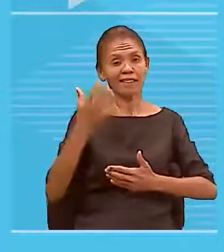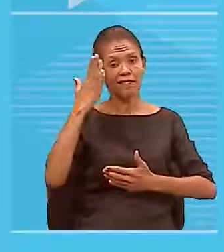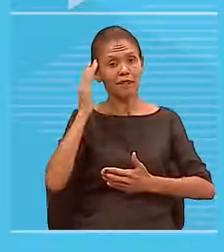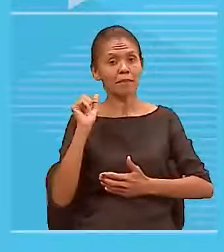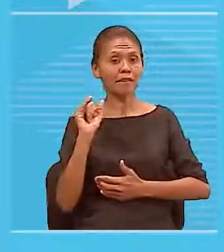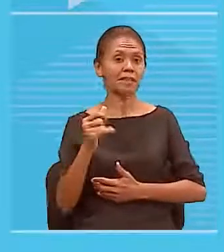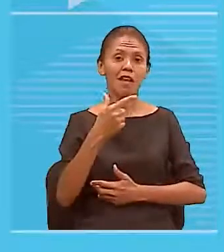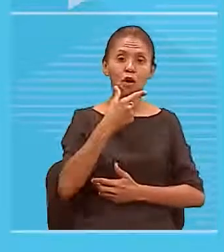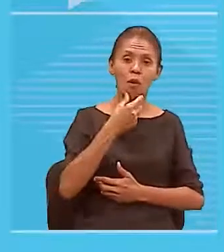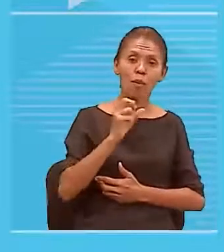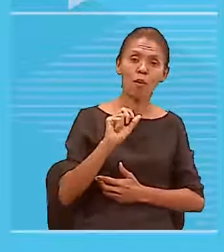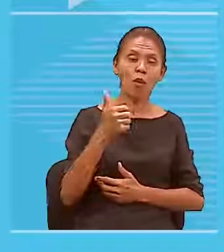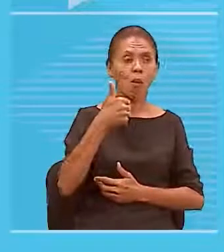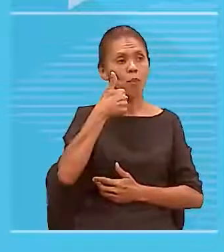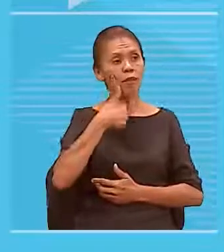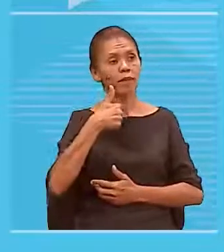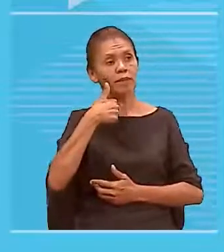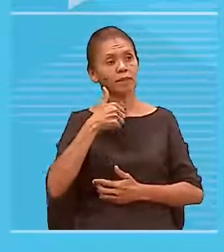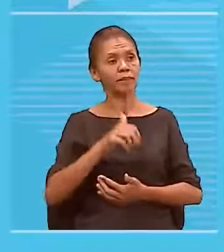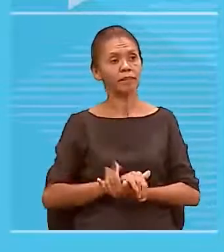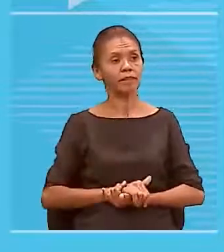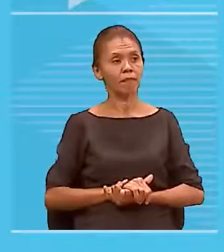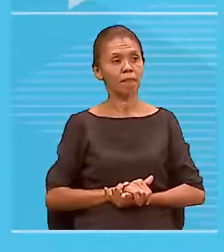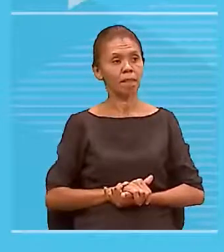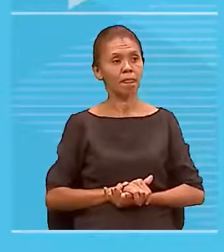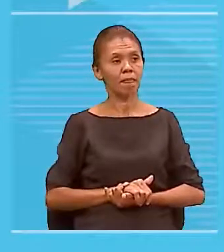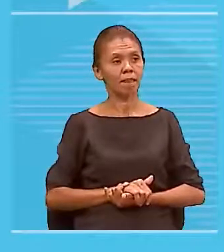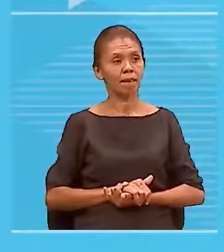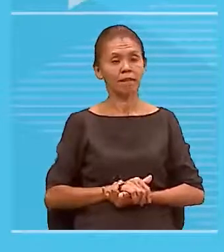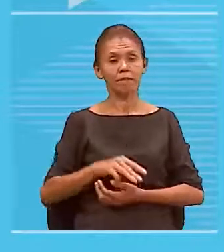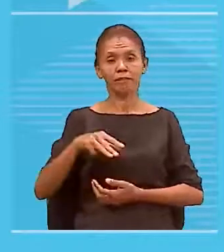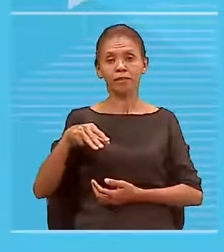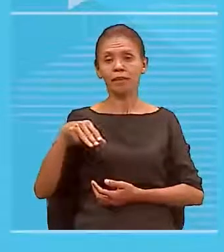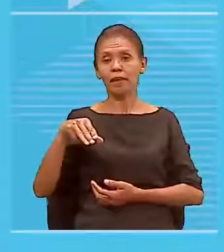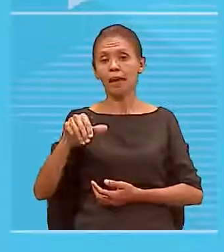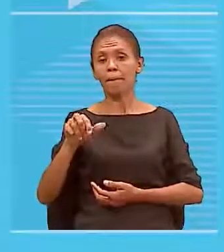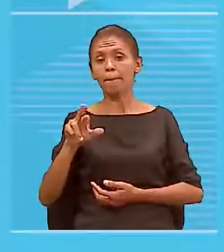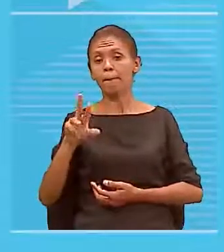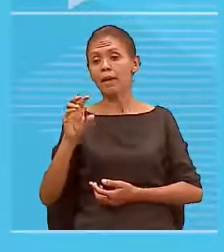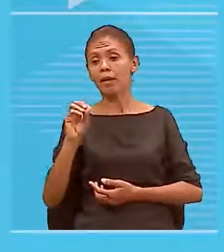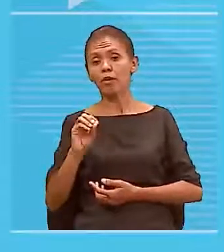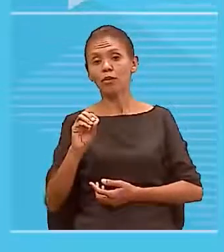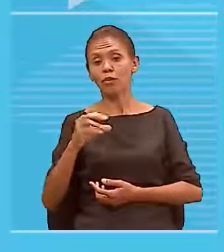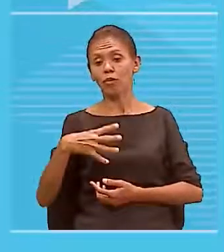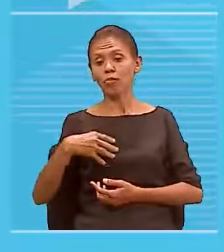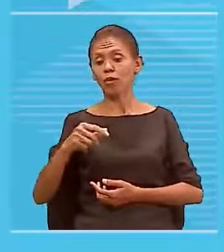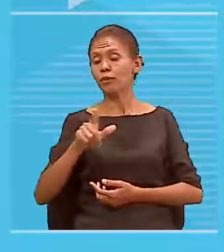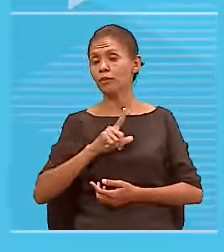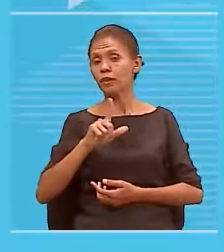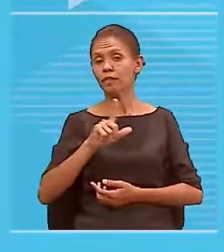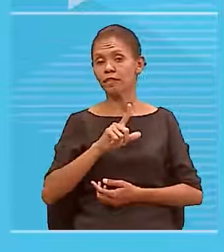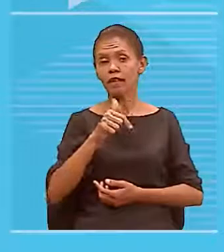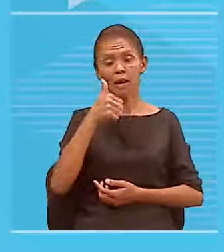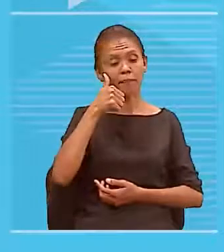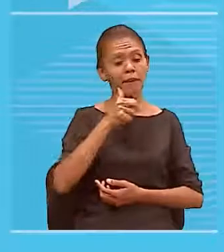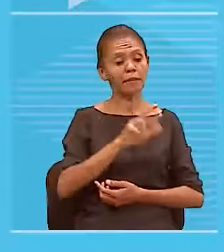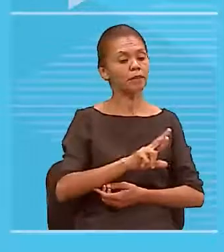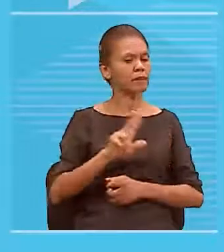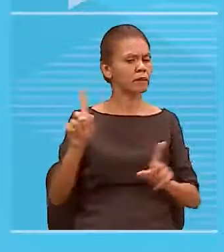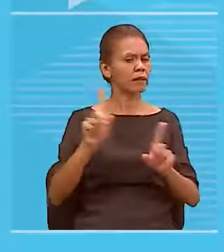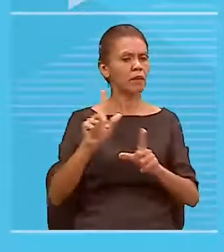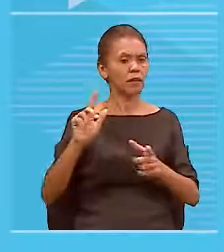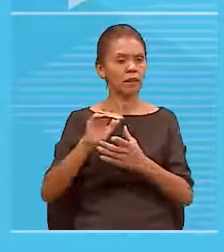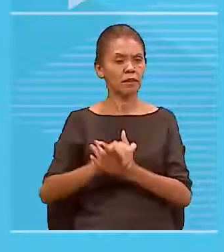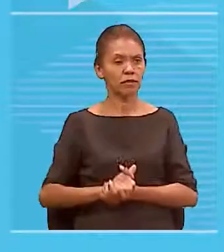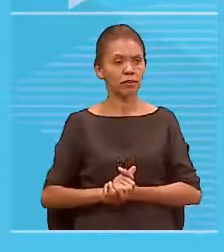vou sair não desde o telefone Pai perguntou Mauro teve um filho a mocinha respondeu não Pai casou aí observa